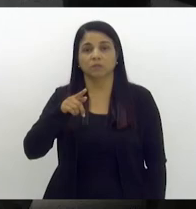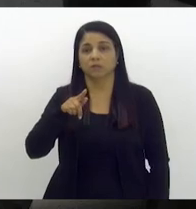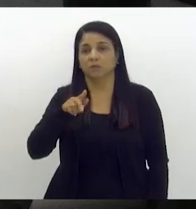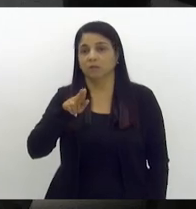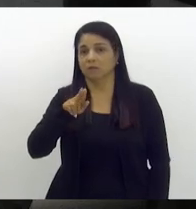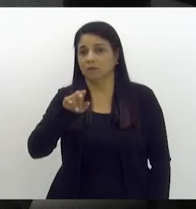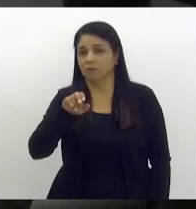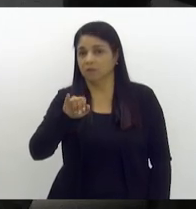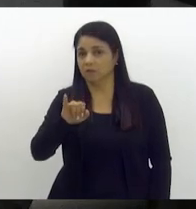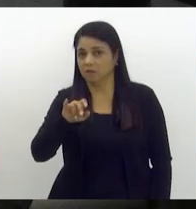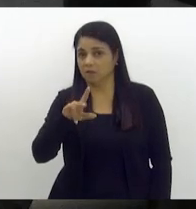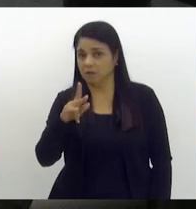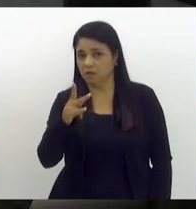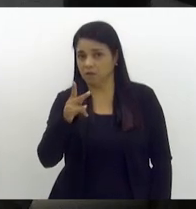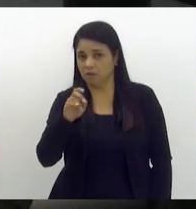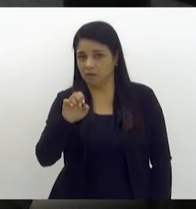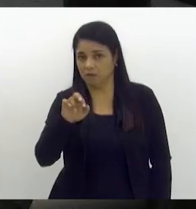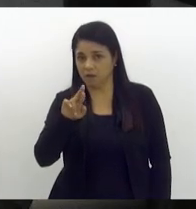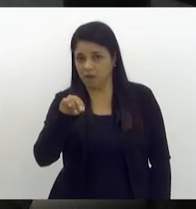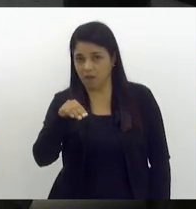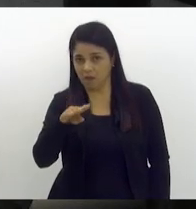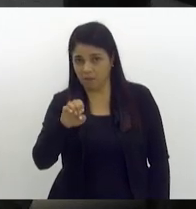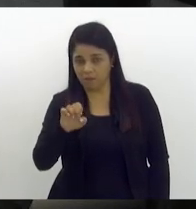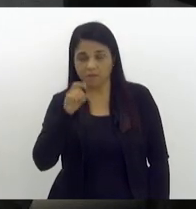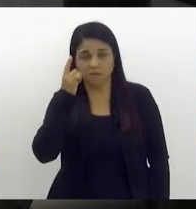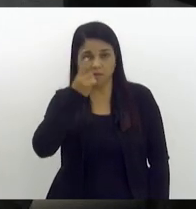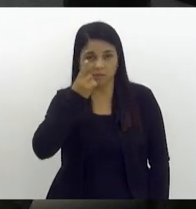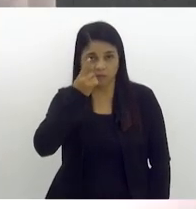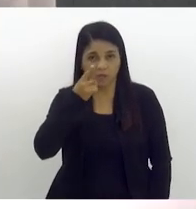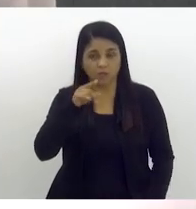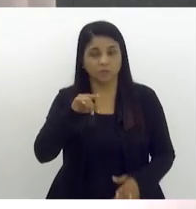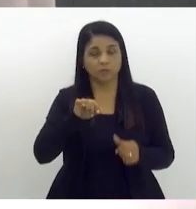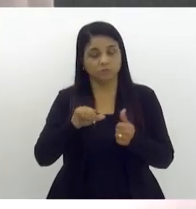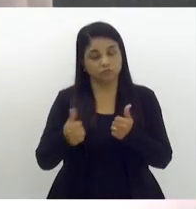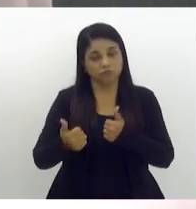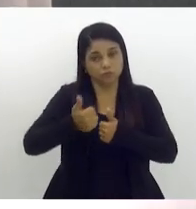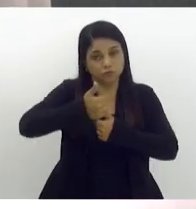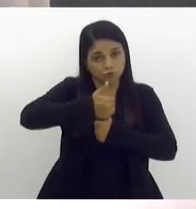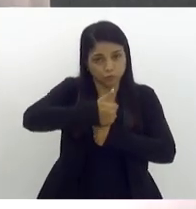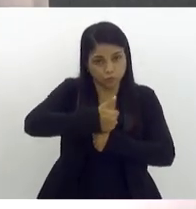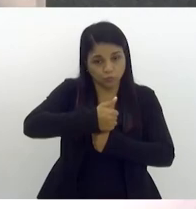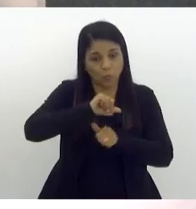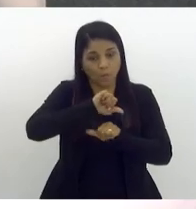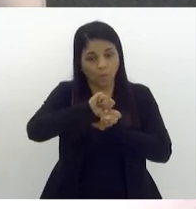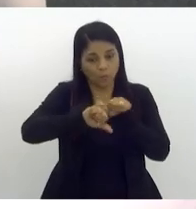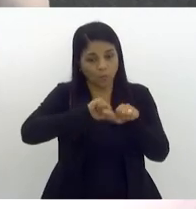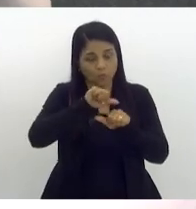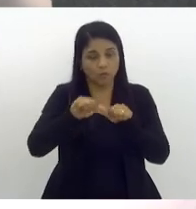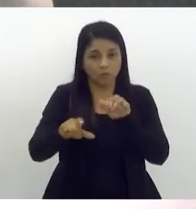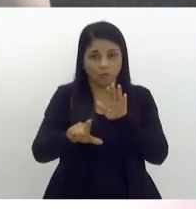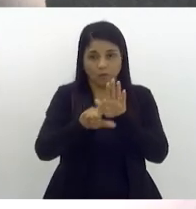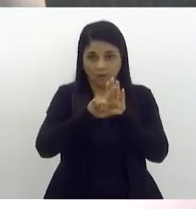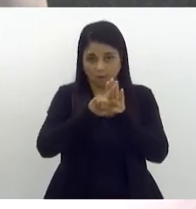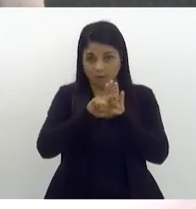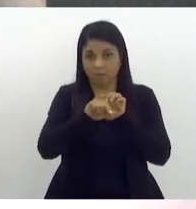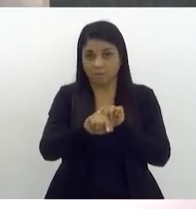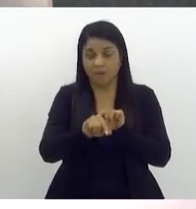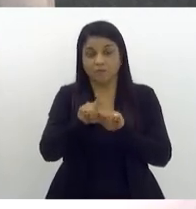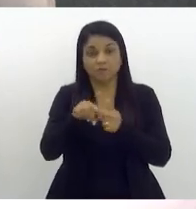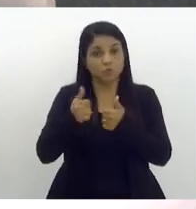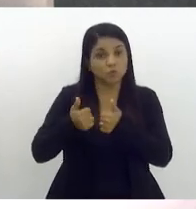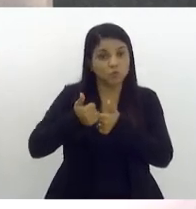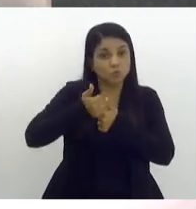apresenta um substitutivo, alterando a legislação, tá? Mas no seu substitutivo,